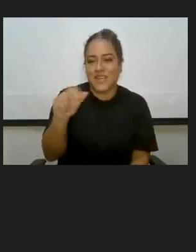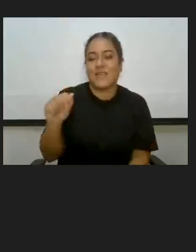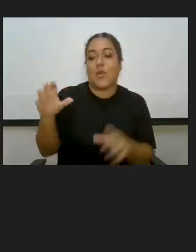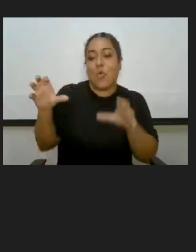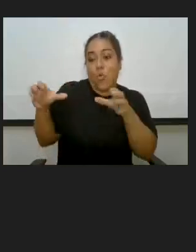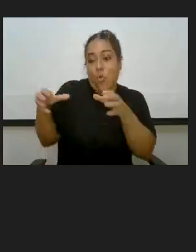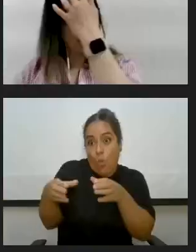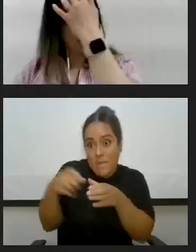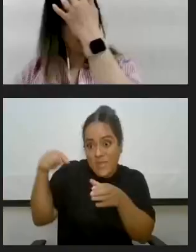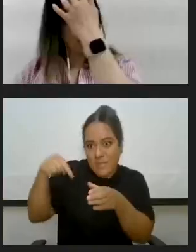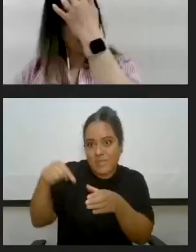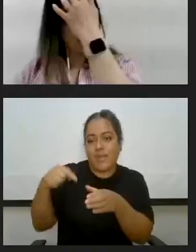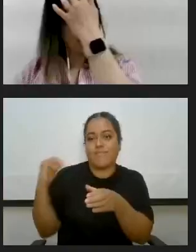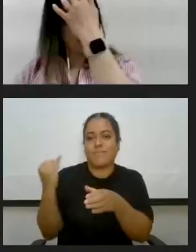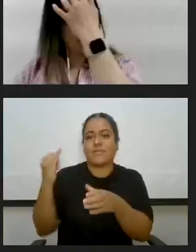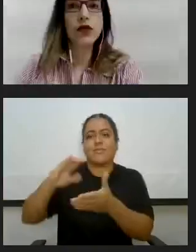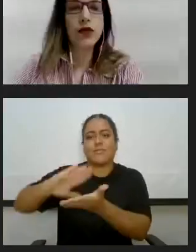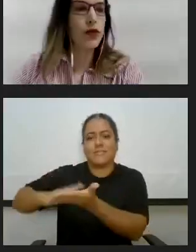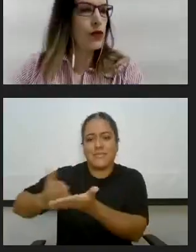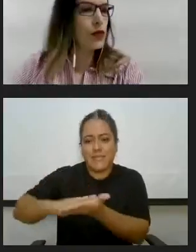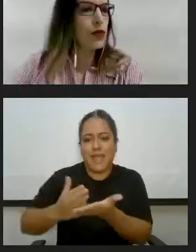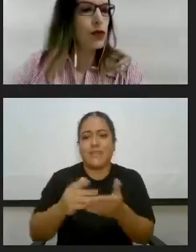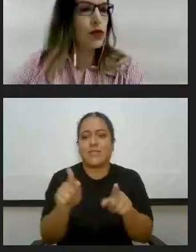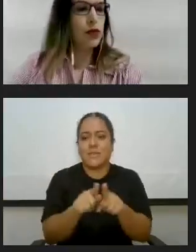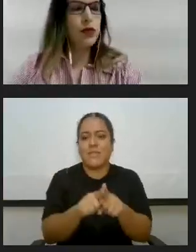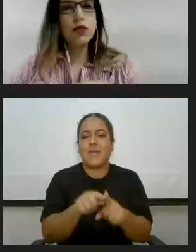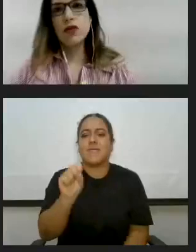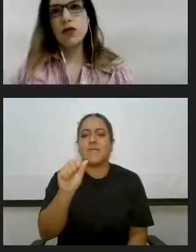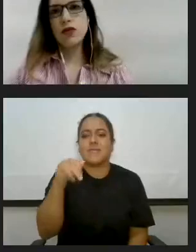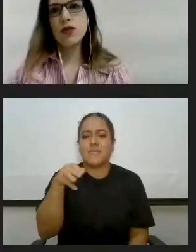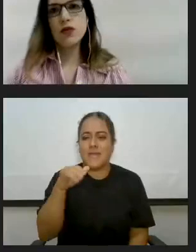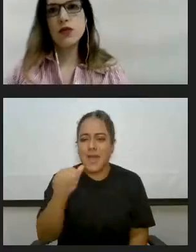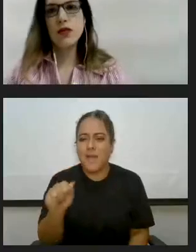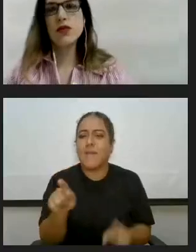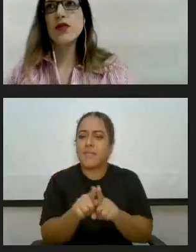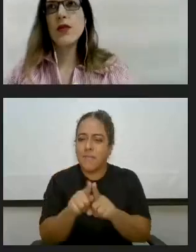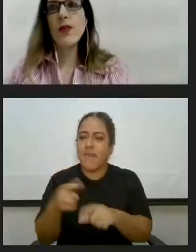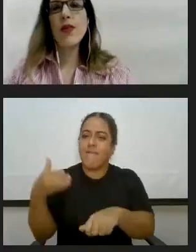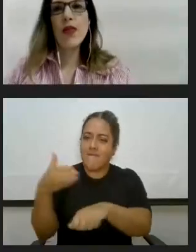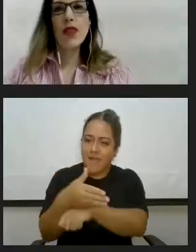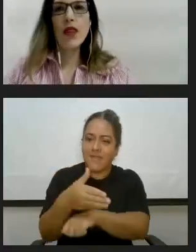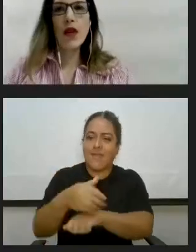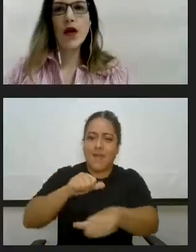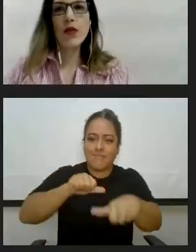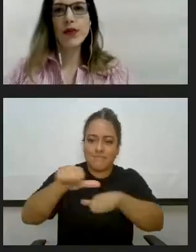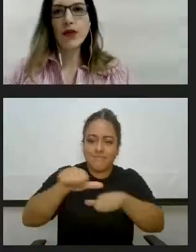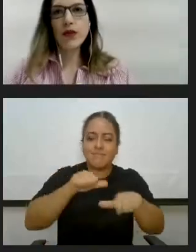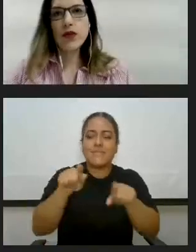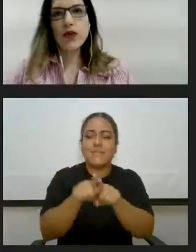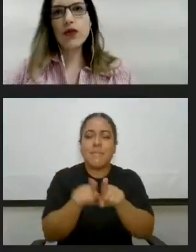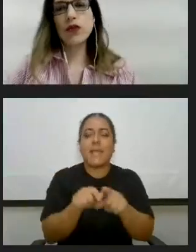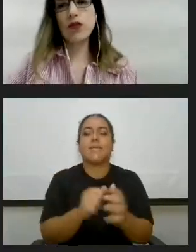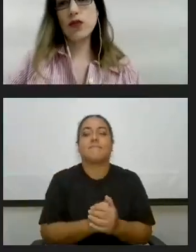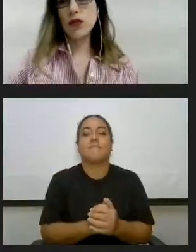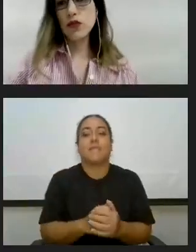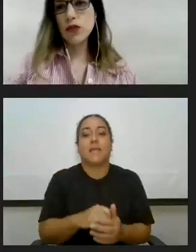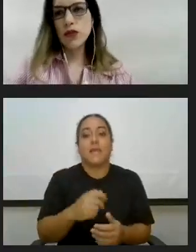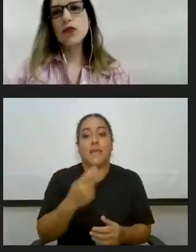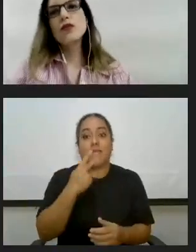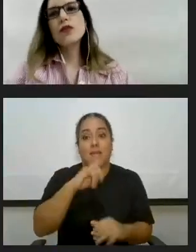às nossas tradutoras que estão aqui, Carla, Sâmia, que vai entrar depois. Dizer que